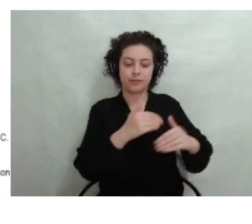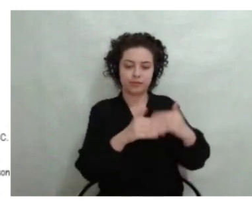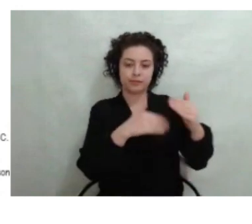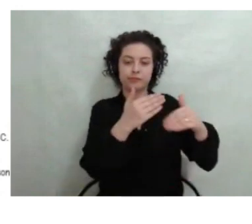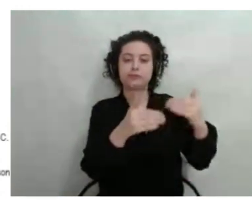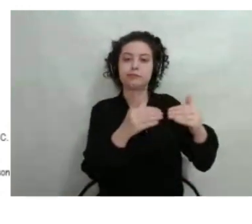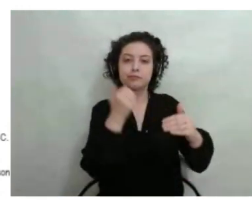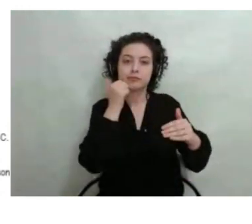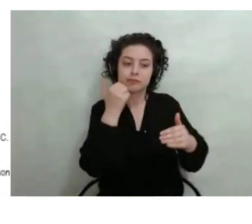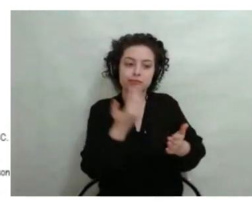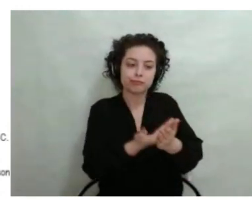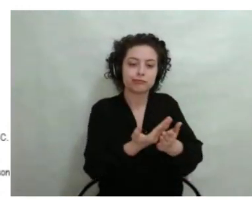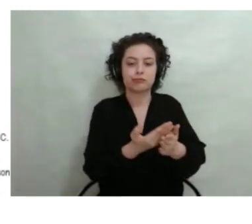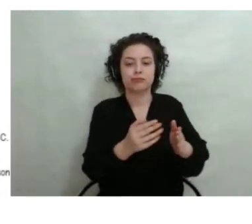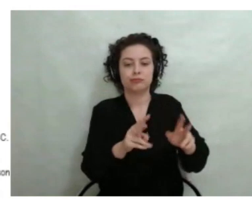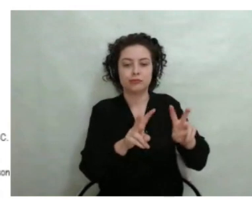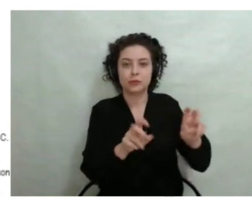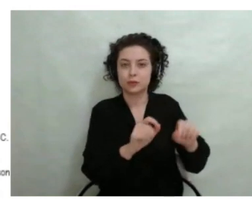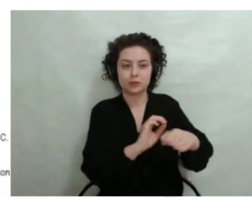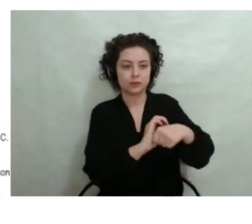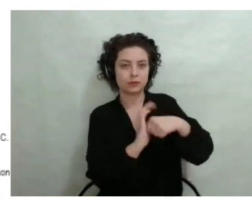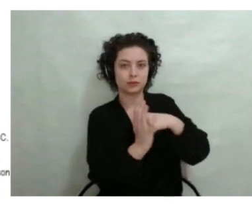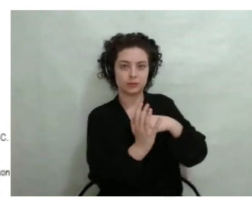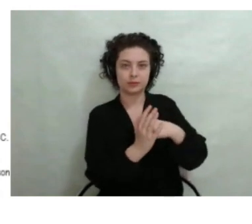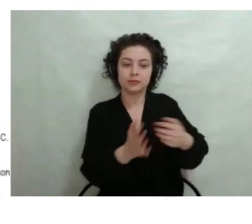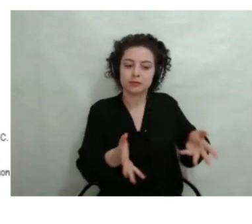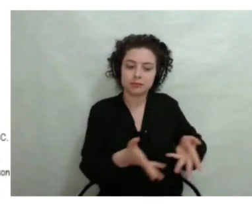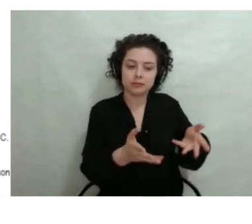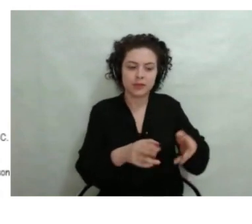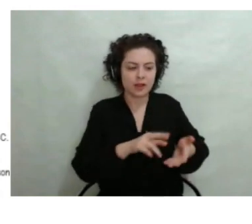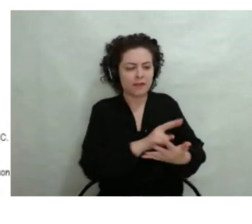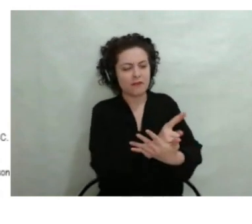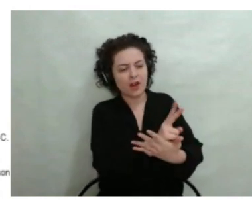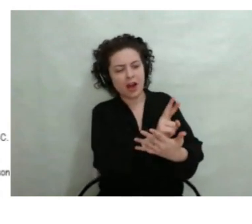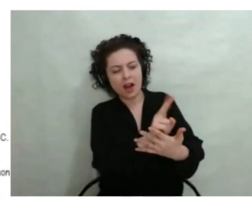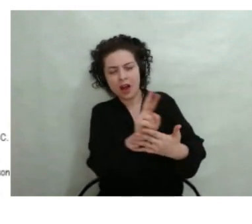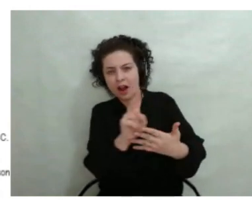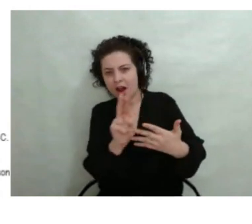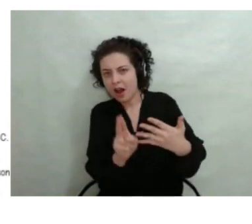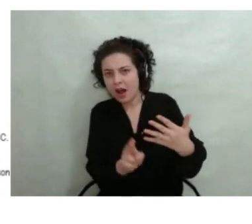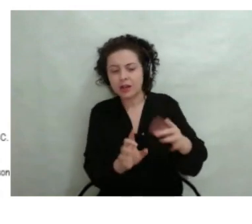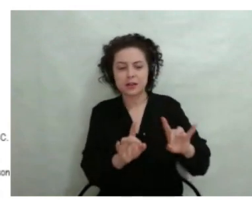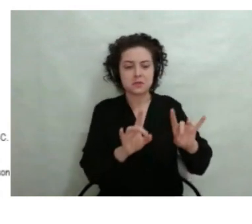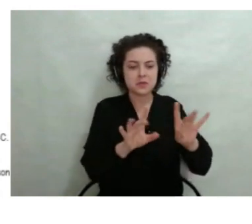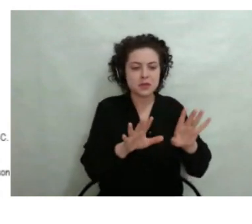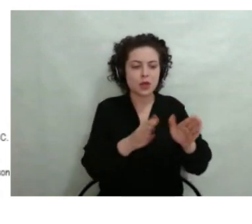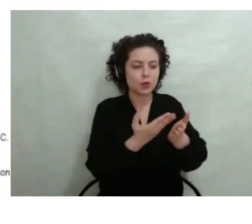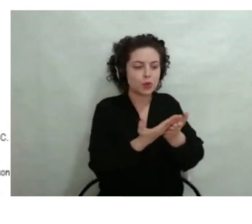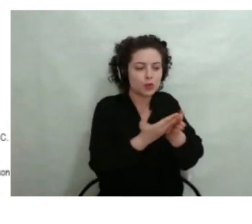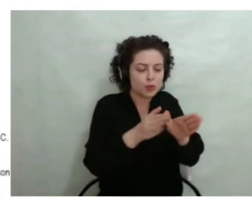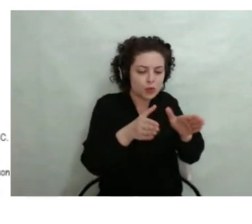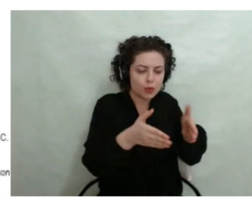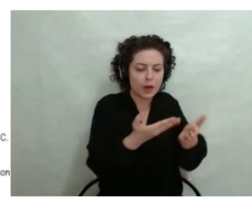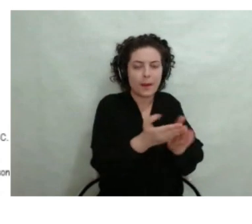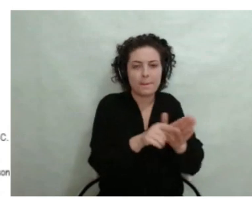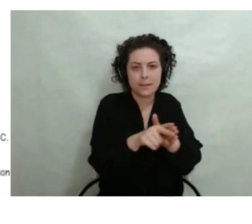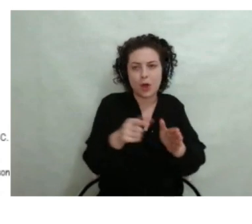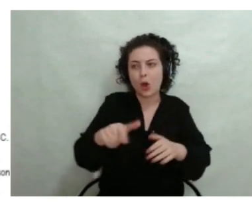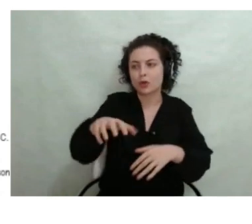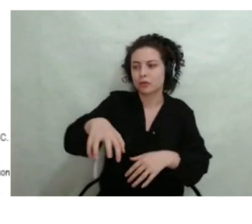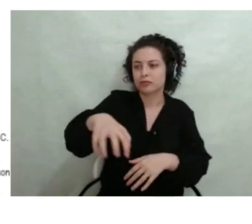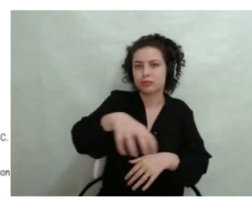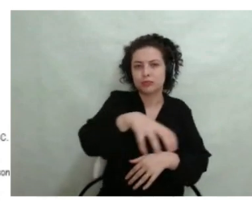científicos sobre COVID. Várias especialidades aqui no Campo São Paulo e também em outros campi